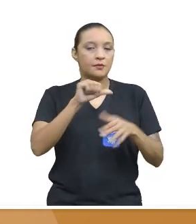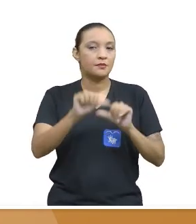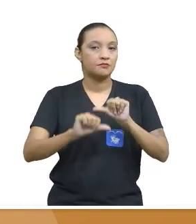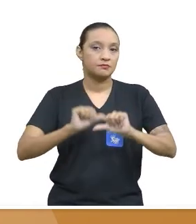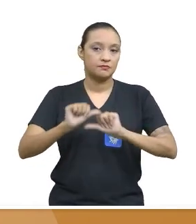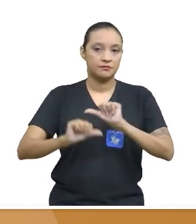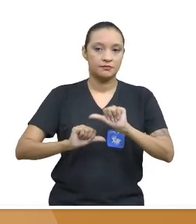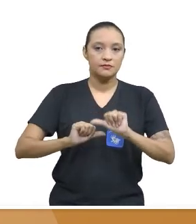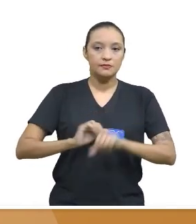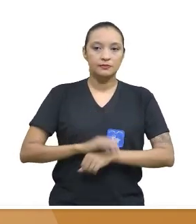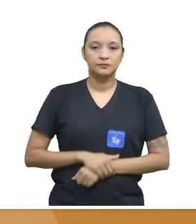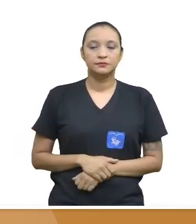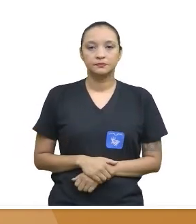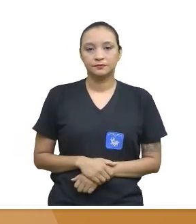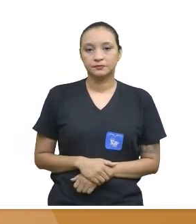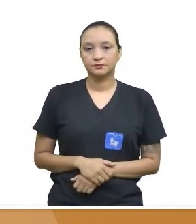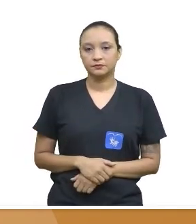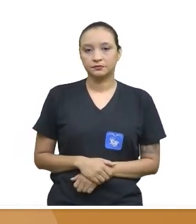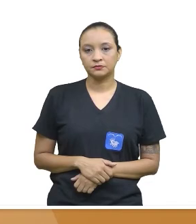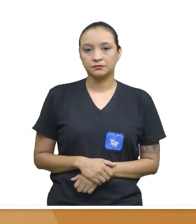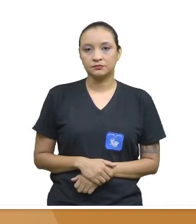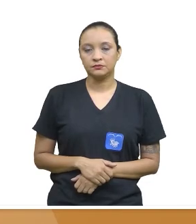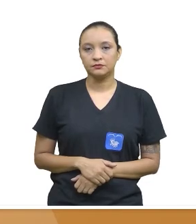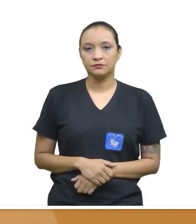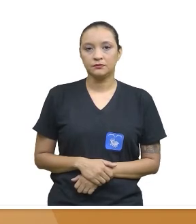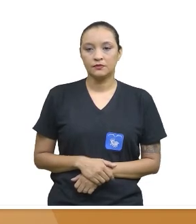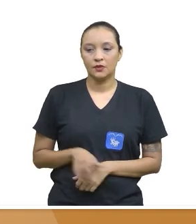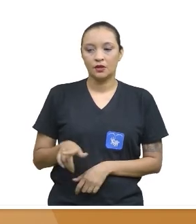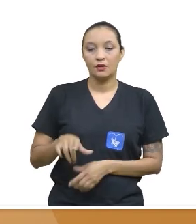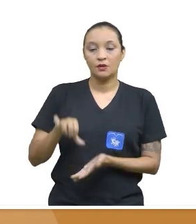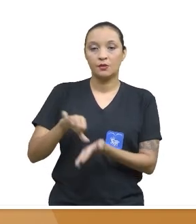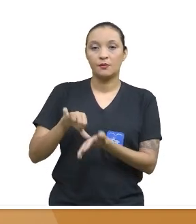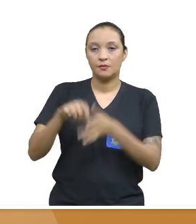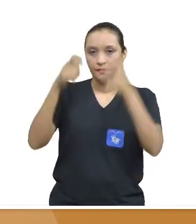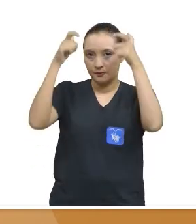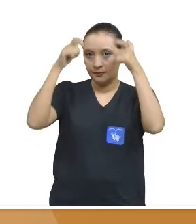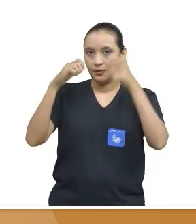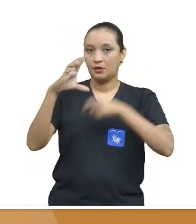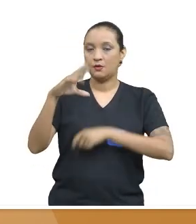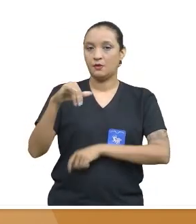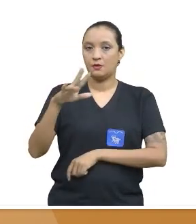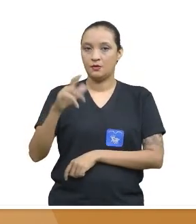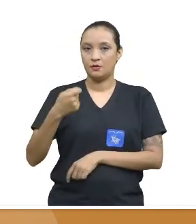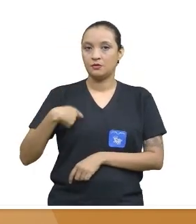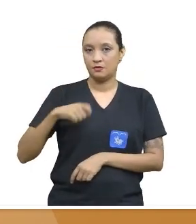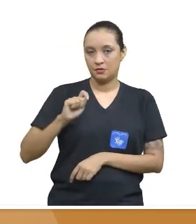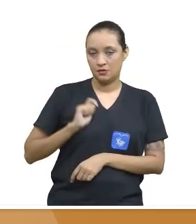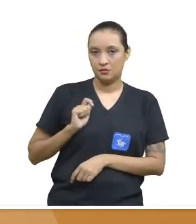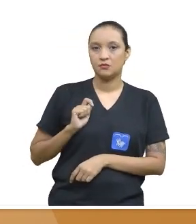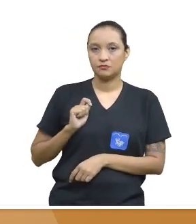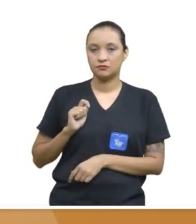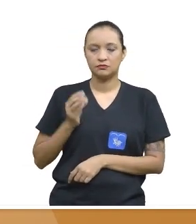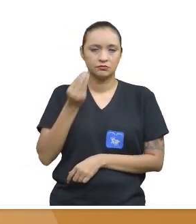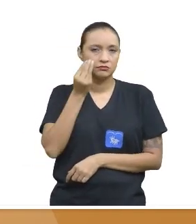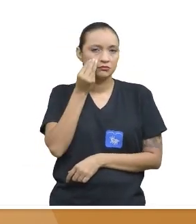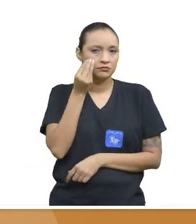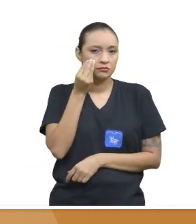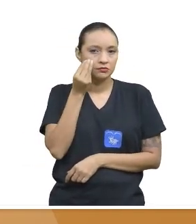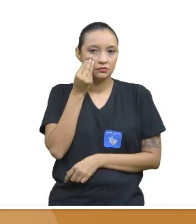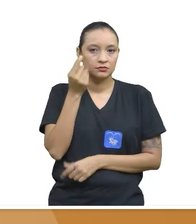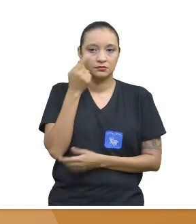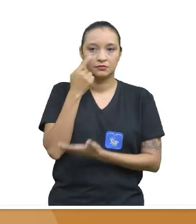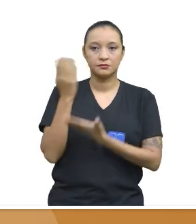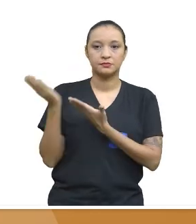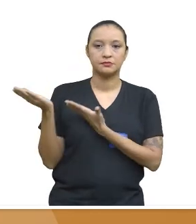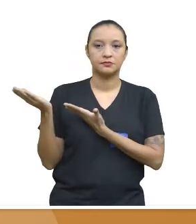transformada de um império realmente colonial e espanhol, e nós podemos ver aqui